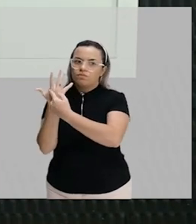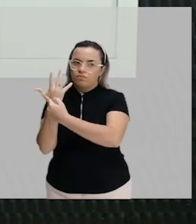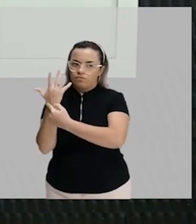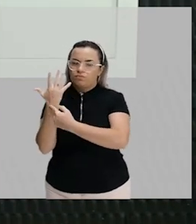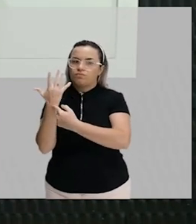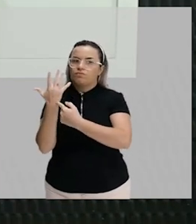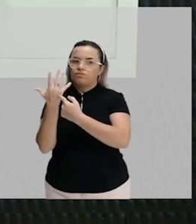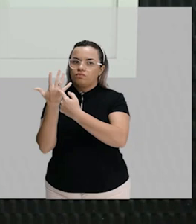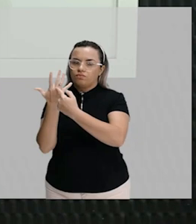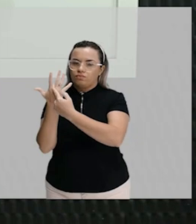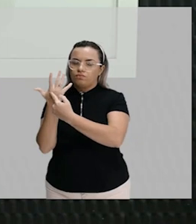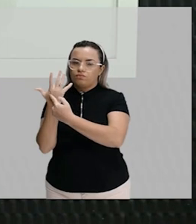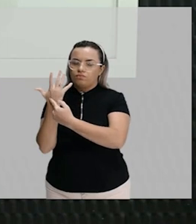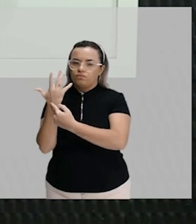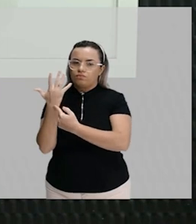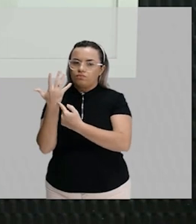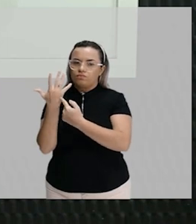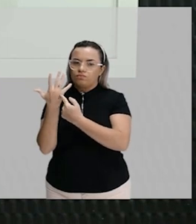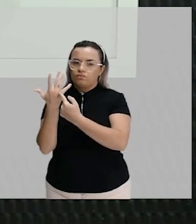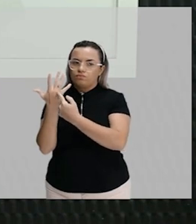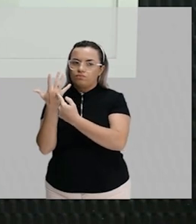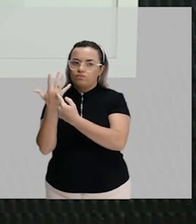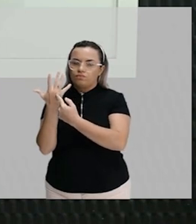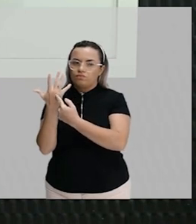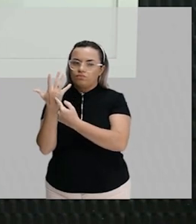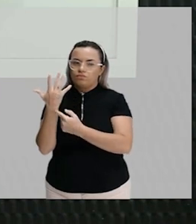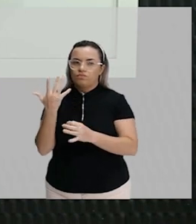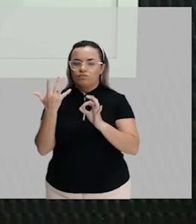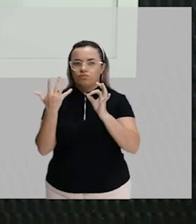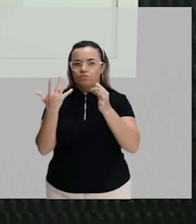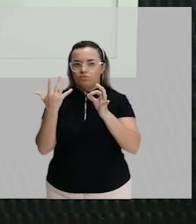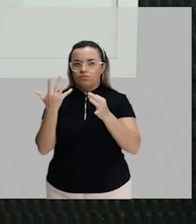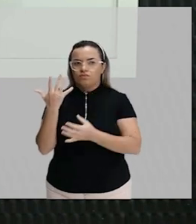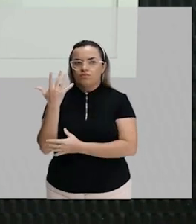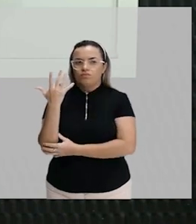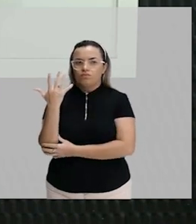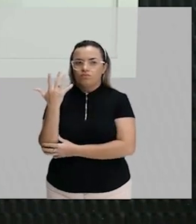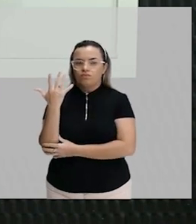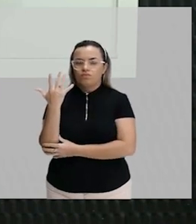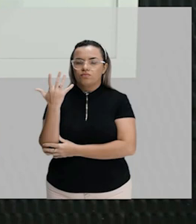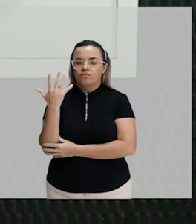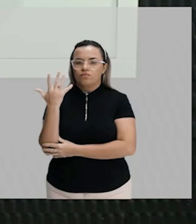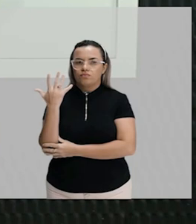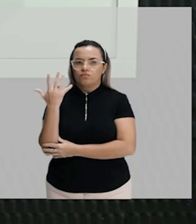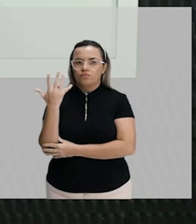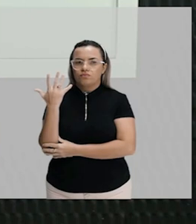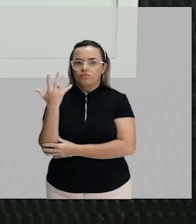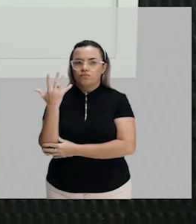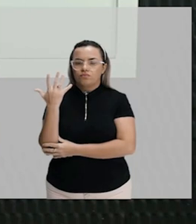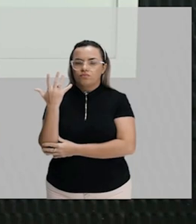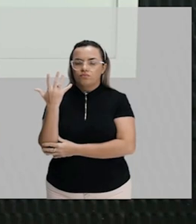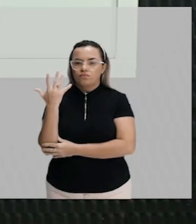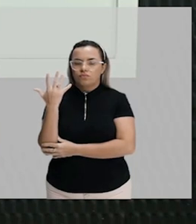da mão certo e isso quando nós tivermos aqui